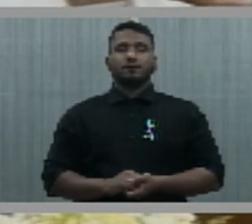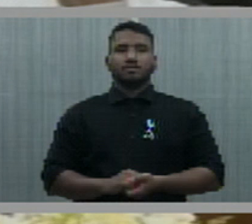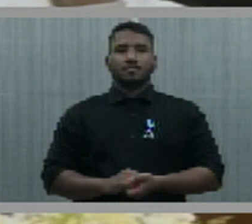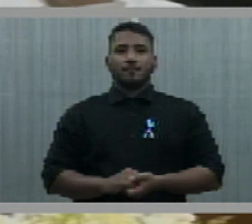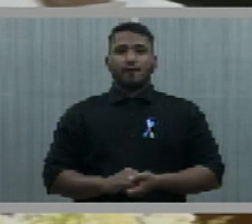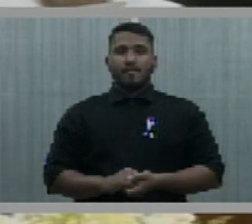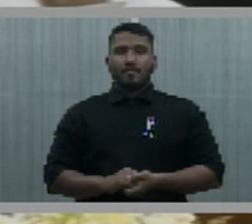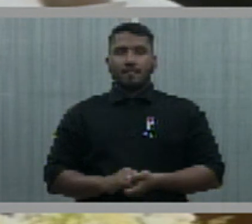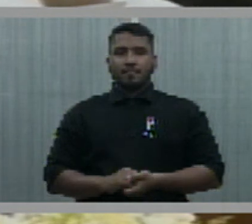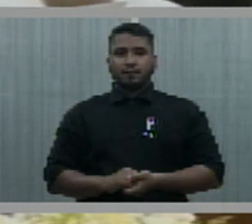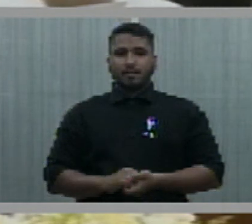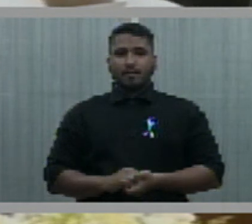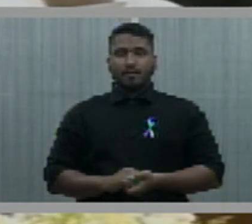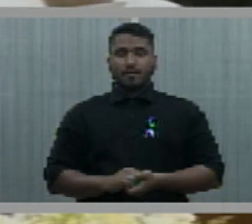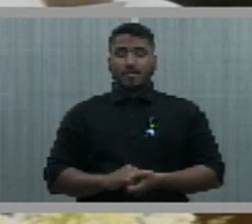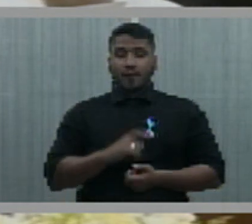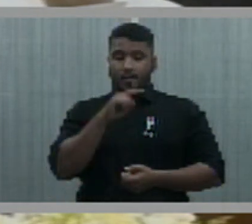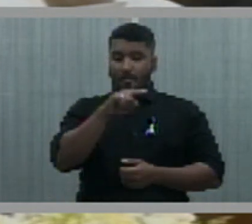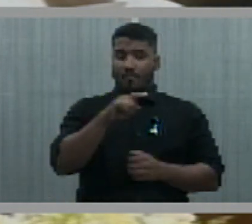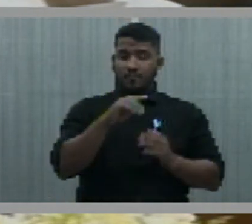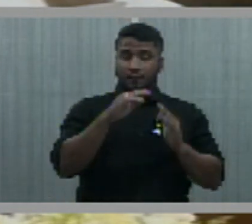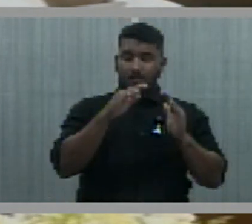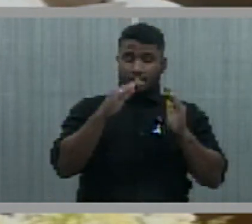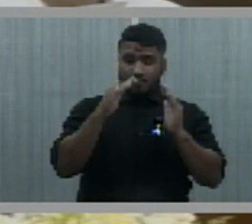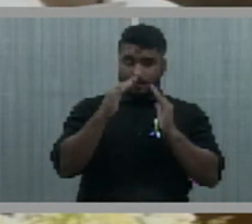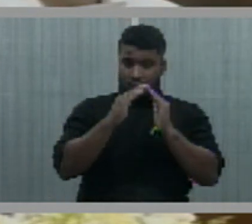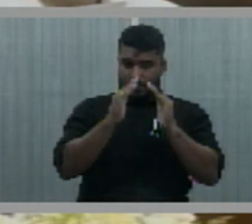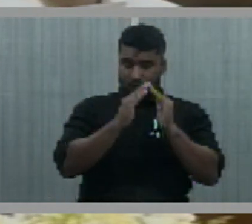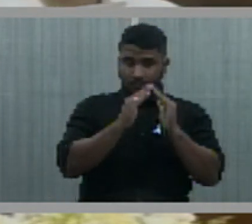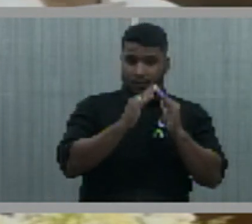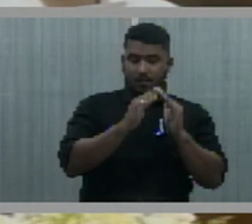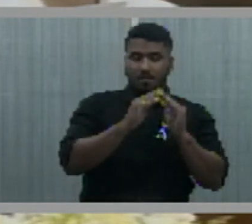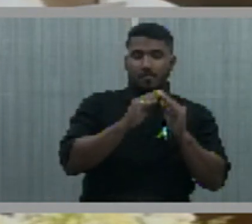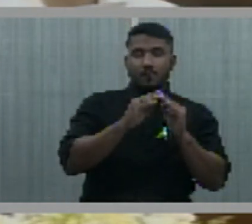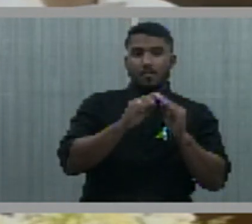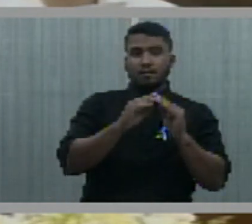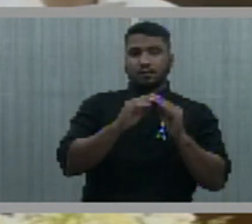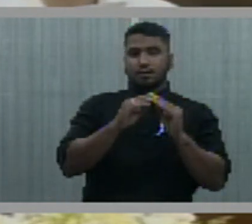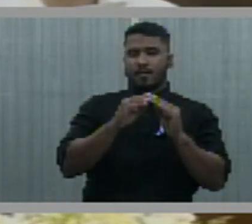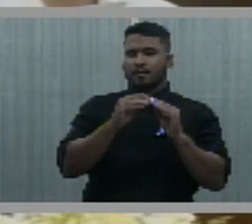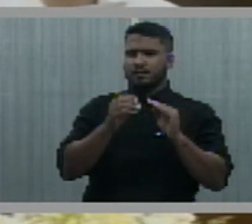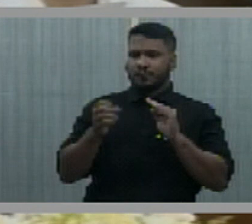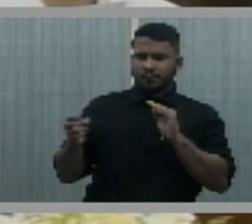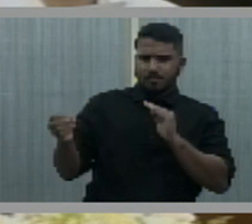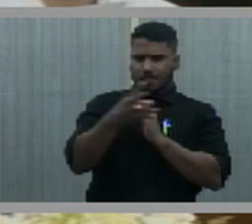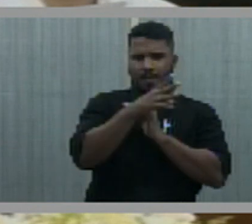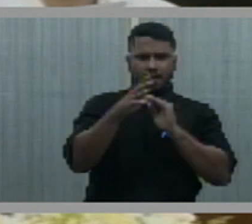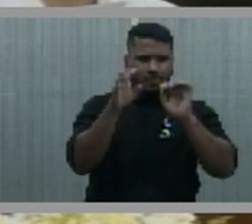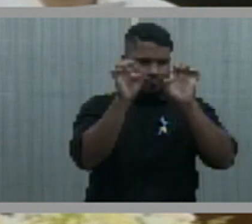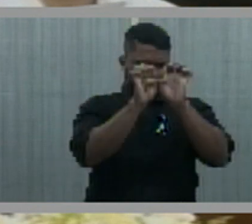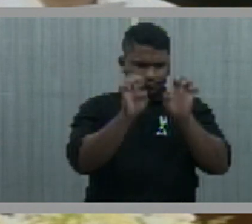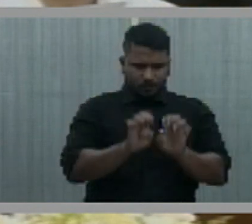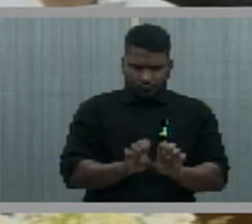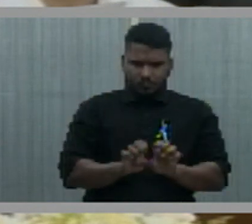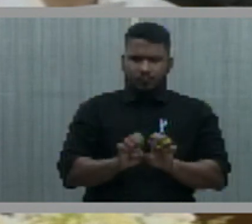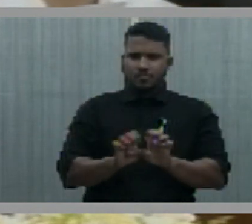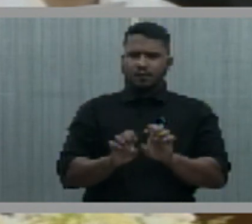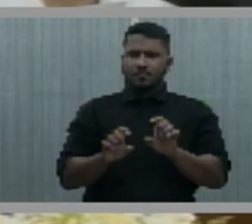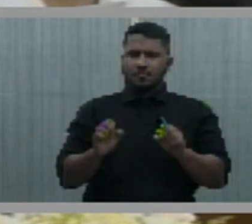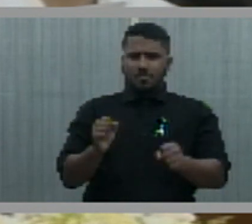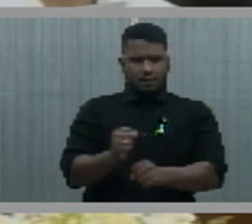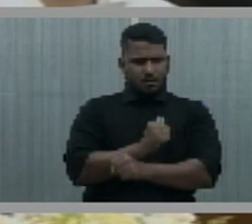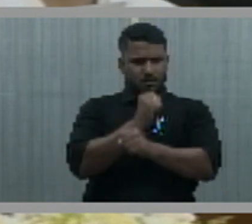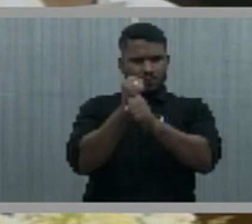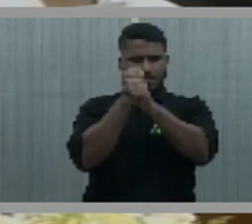Transferiu a cúria diocesana da casa do bispo para novas e adequadas instalações. Reformou